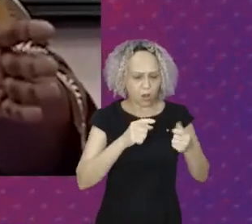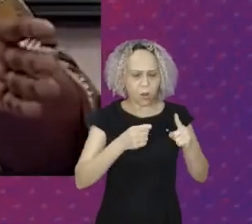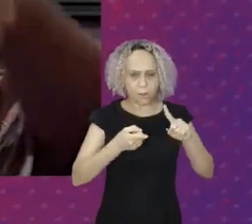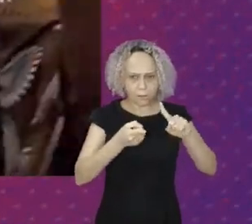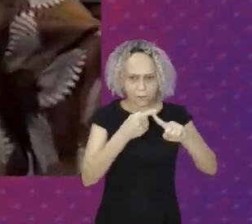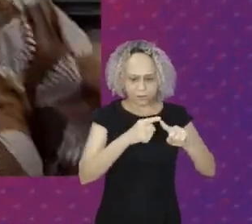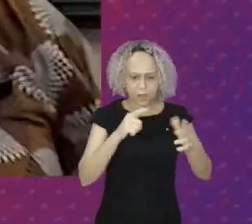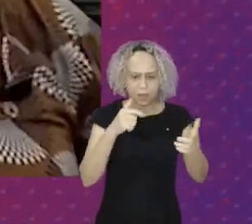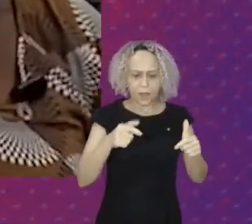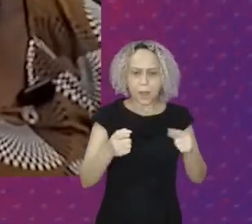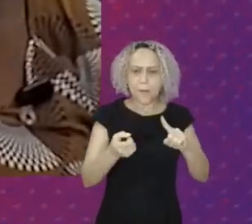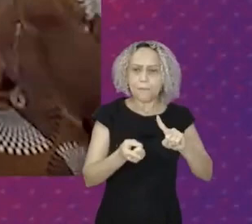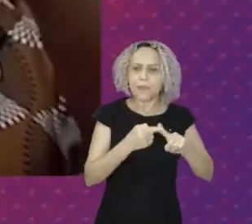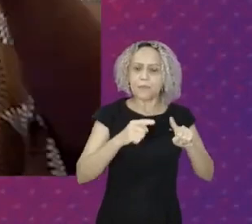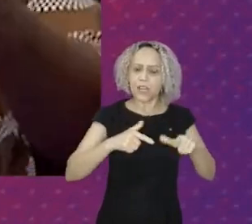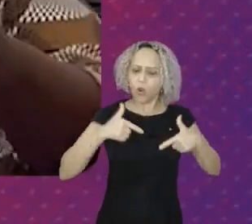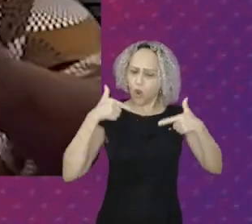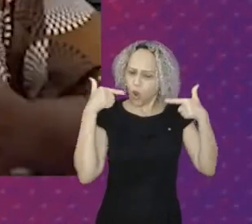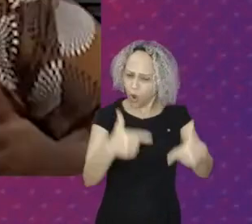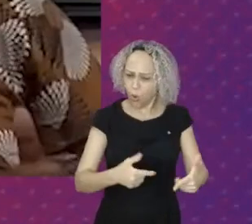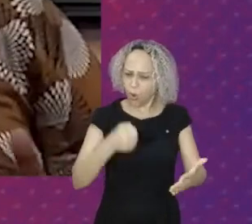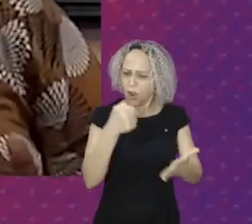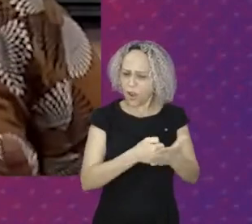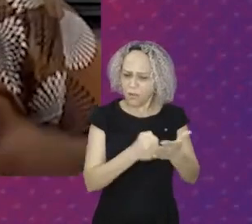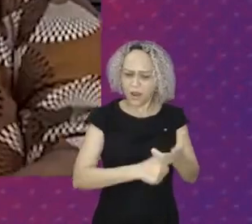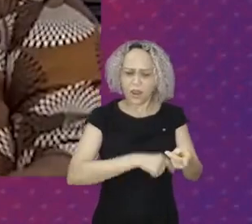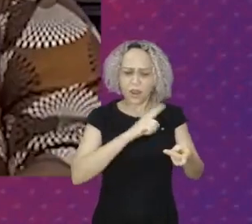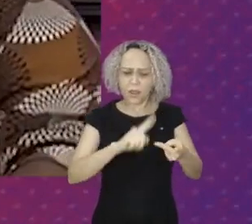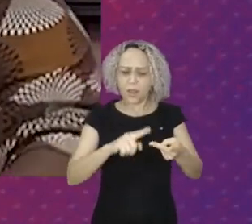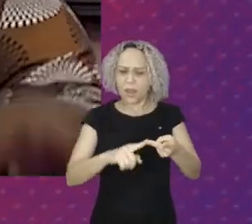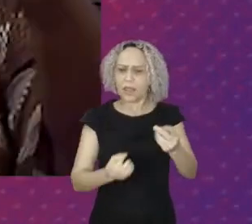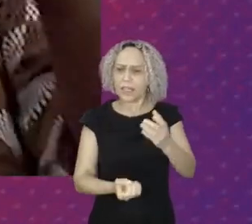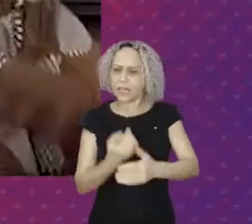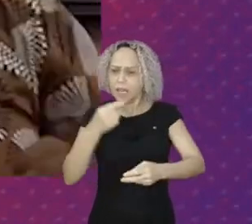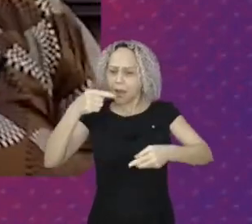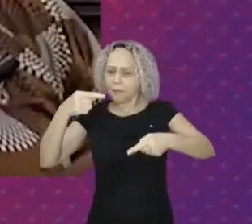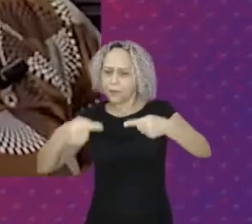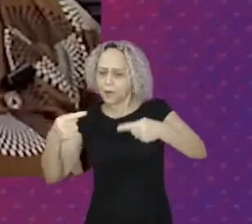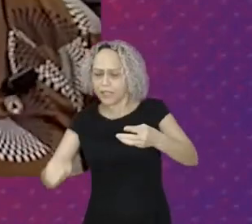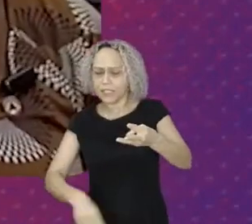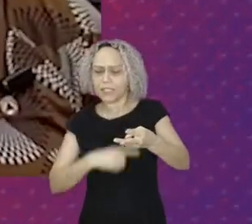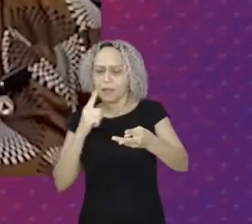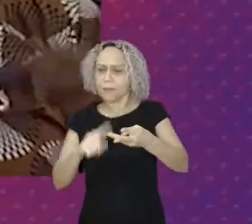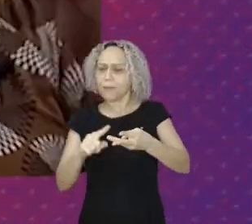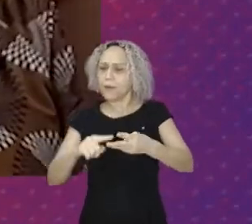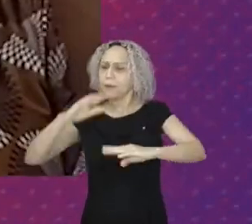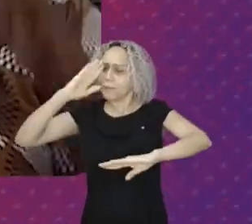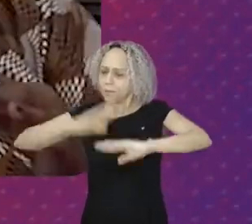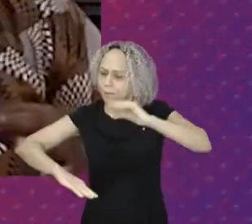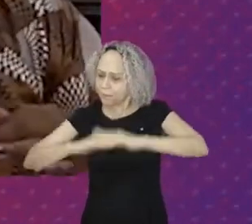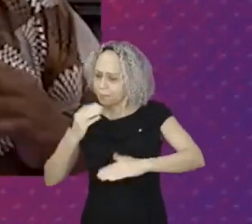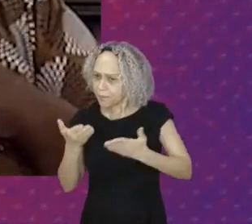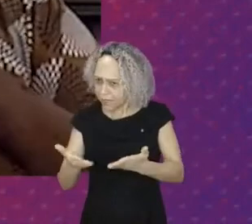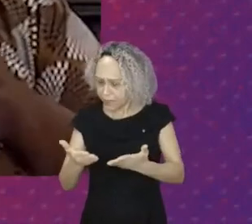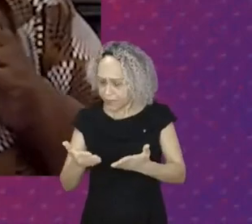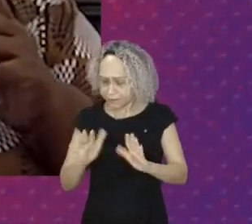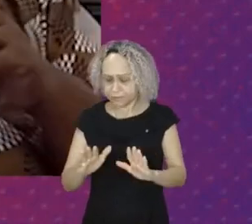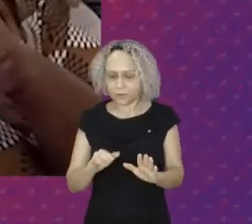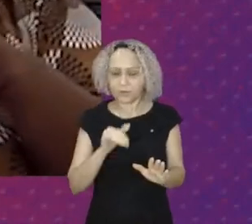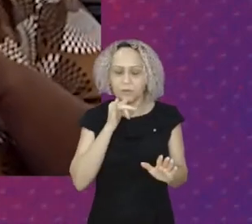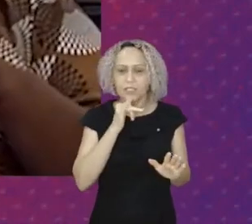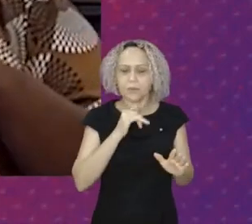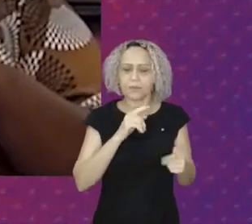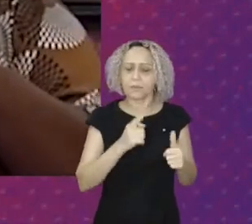política, prática, então agora vamos para a prática. Né? Aprovada a lei, a responsabilidade